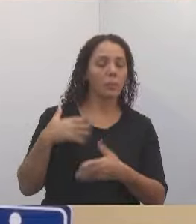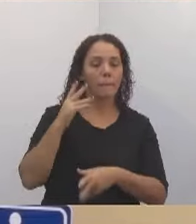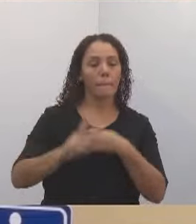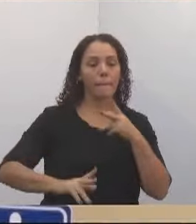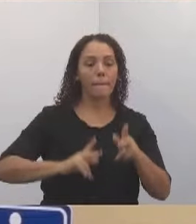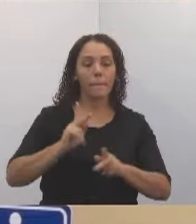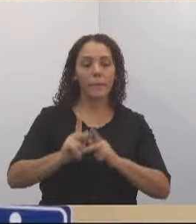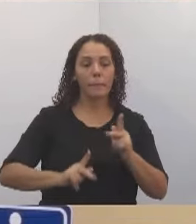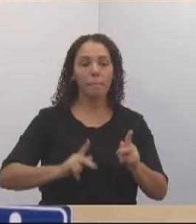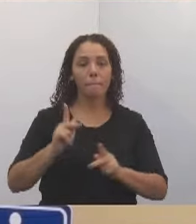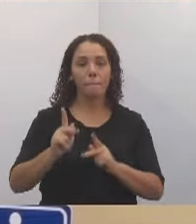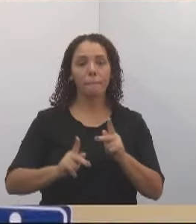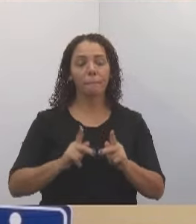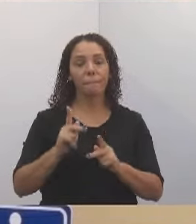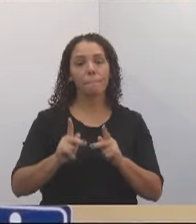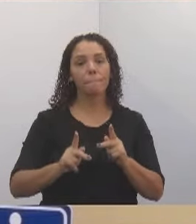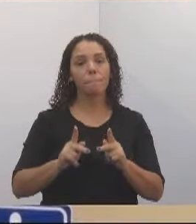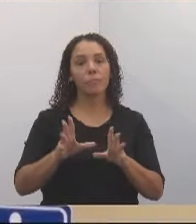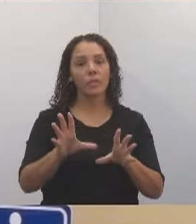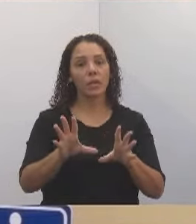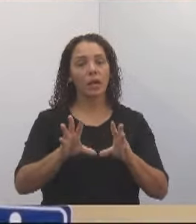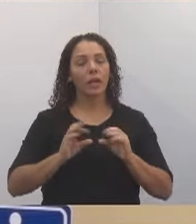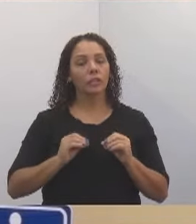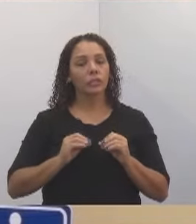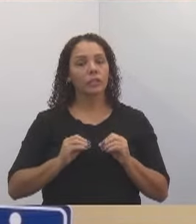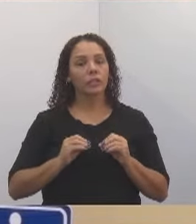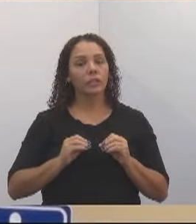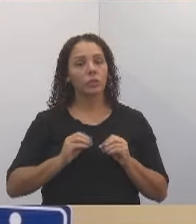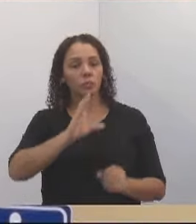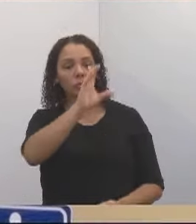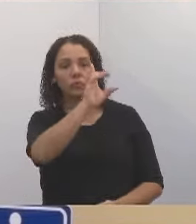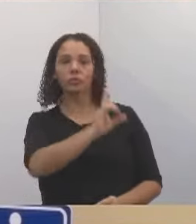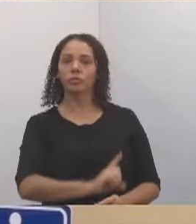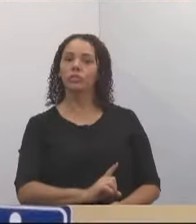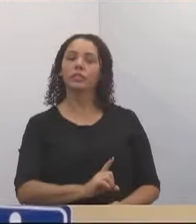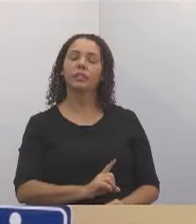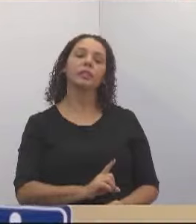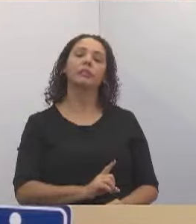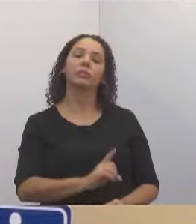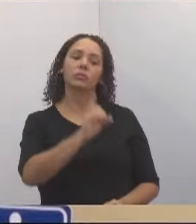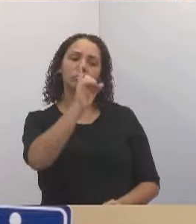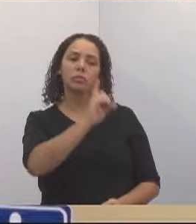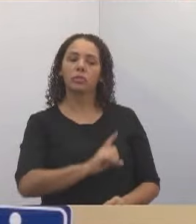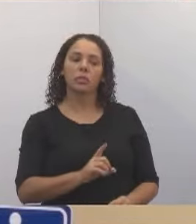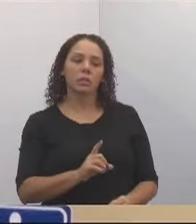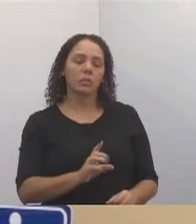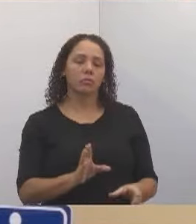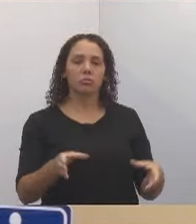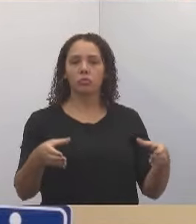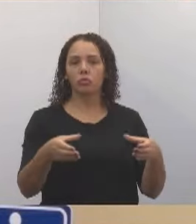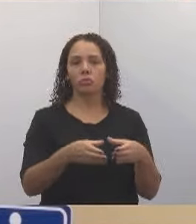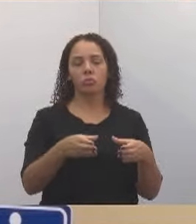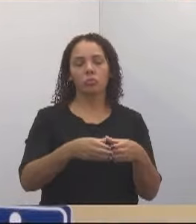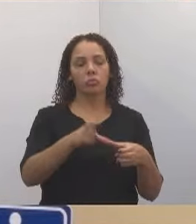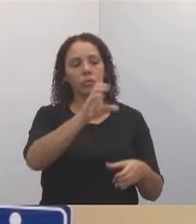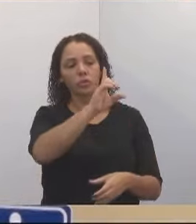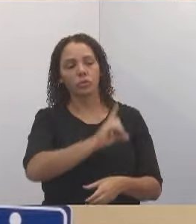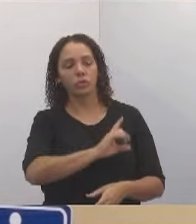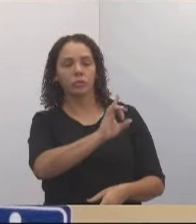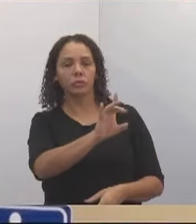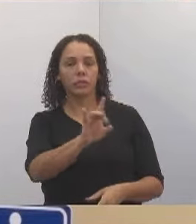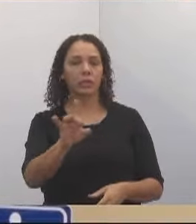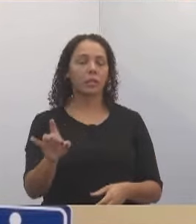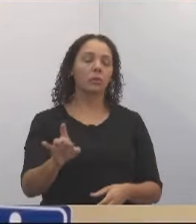povo contraiu, adquiriu mais direitos individuais, coletivos, e o direito